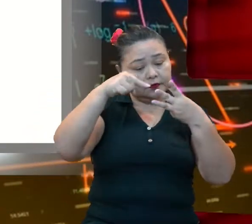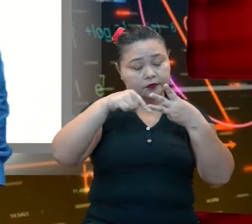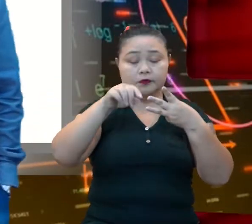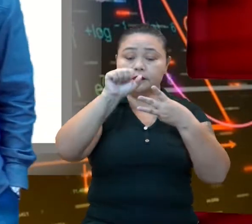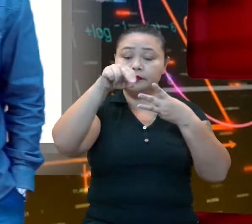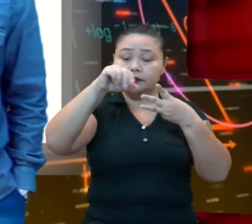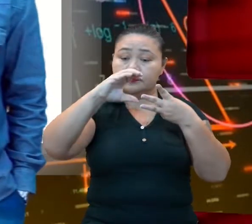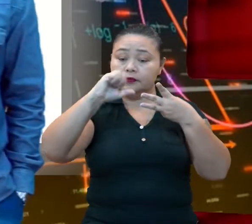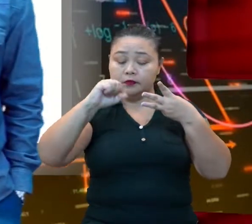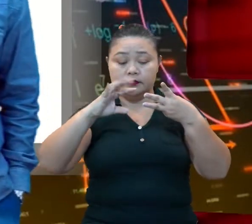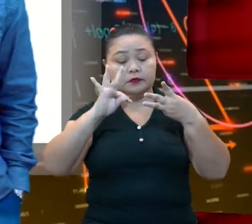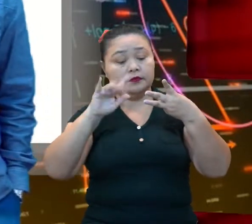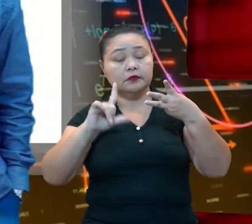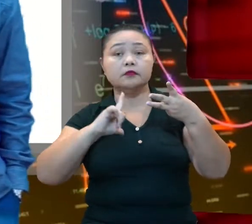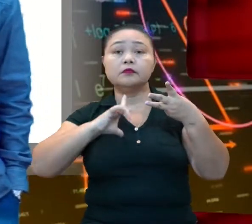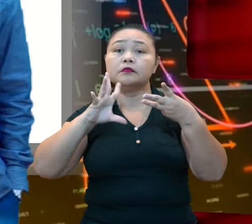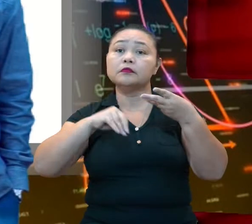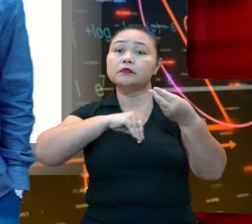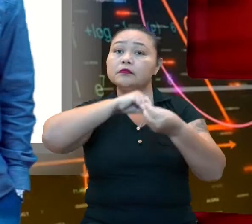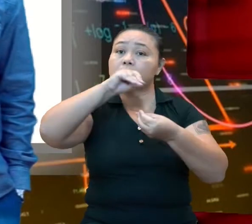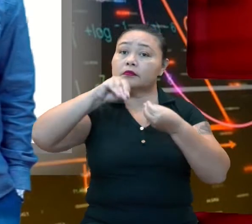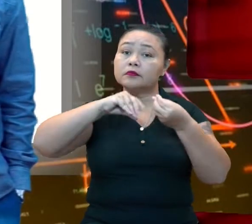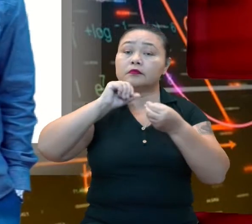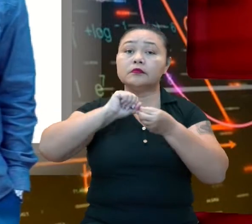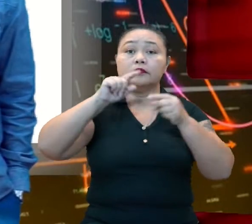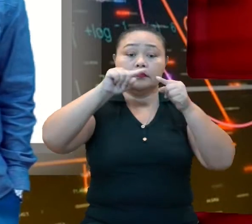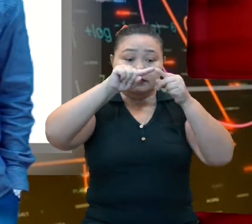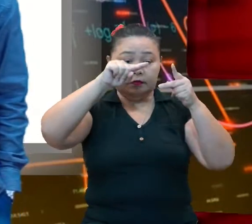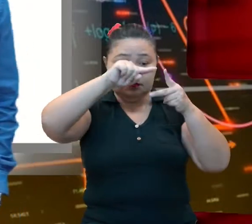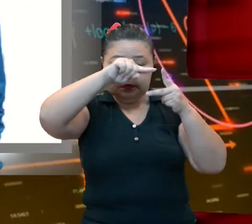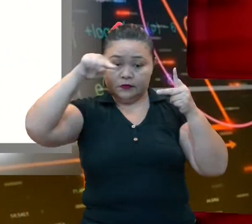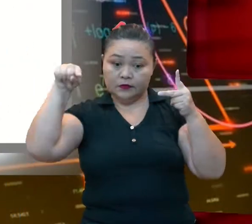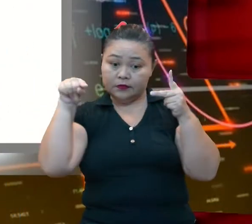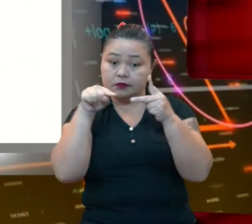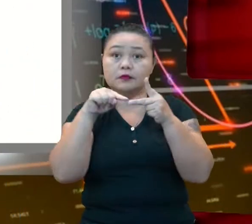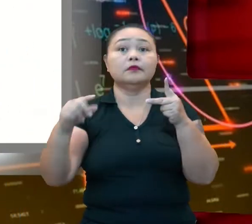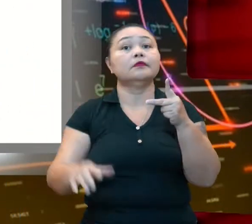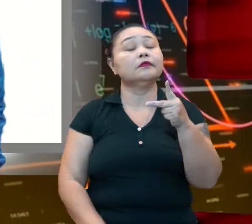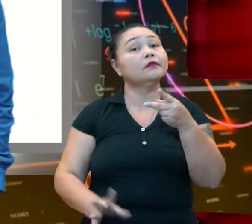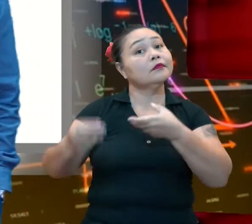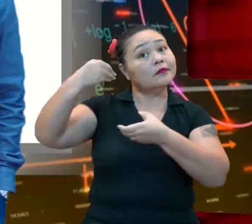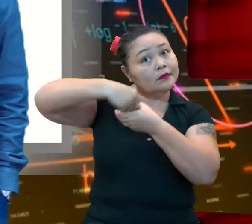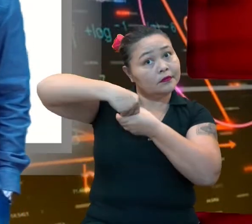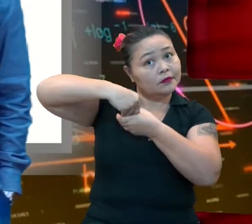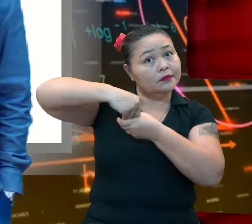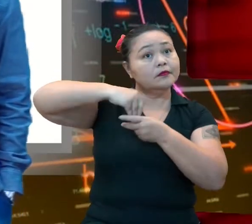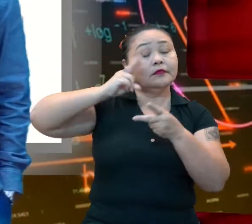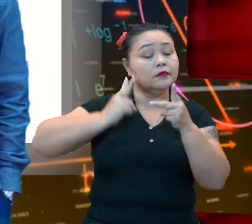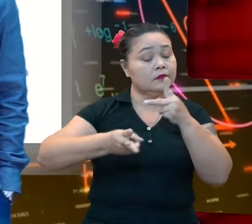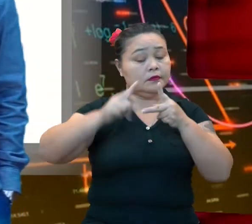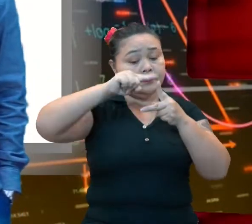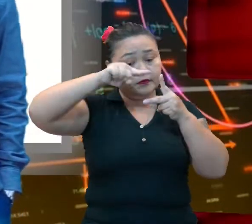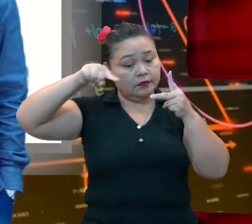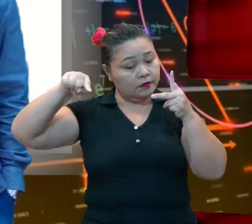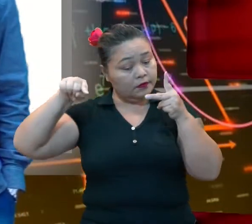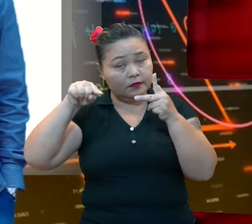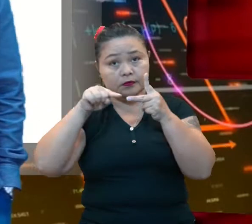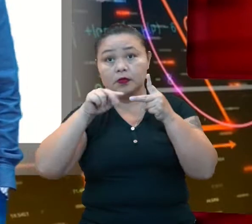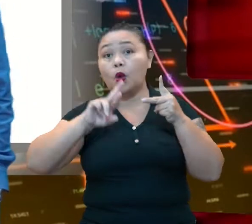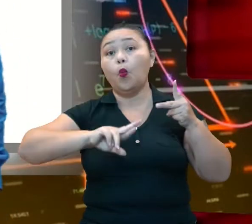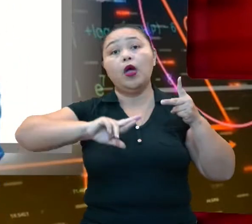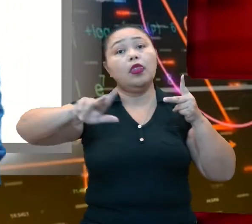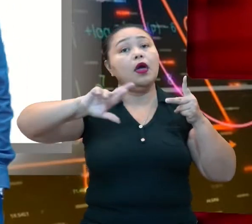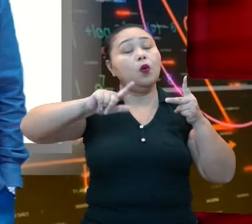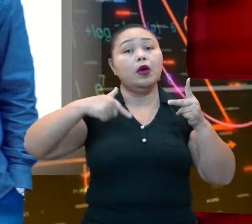São relações que envolvem o nosso triângulo retângulo. Sempre no triângulo retângulo. Se não for no triângulo retângulo, não